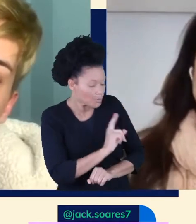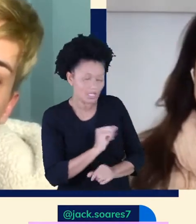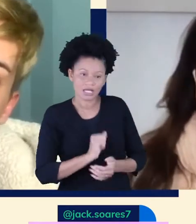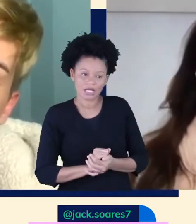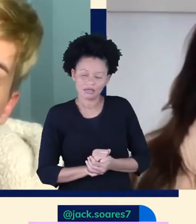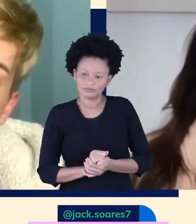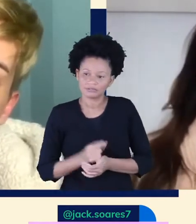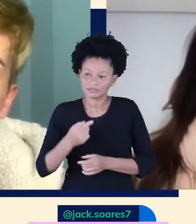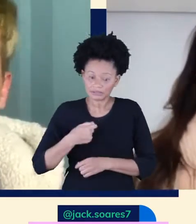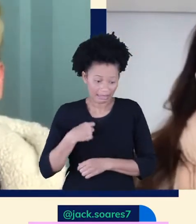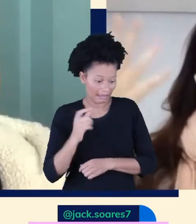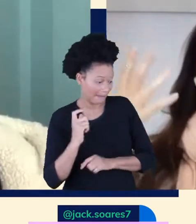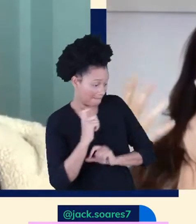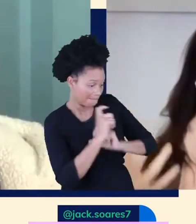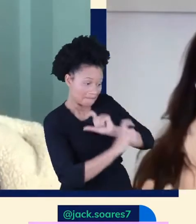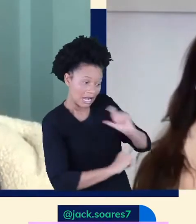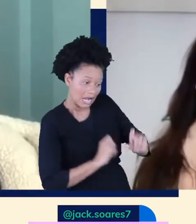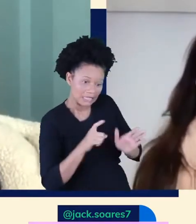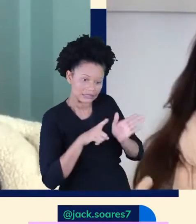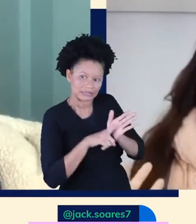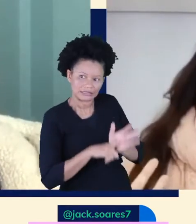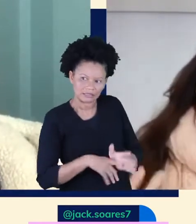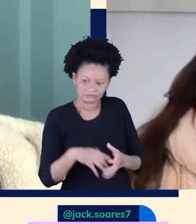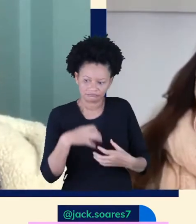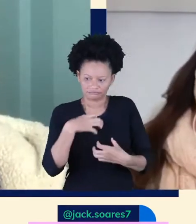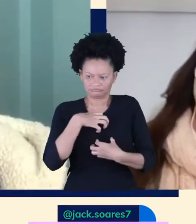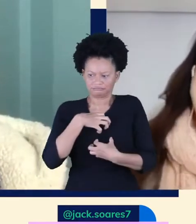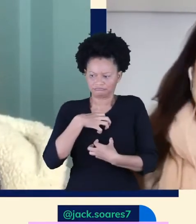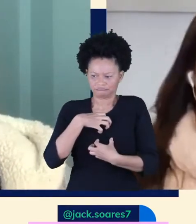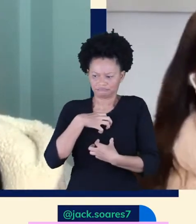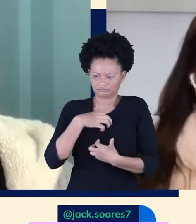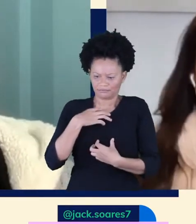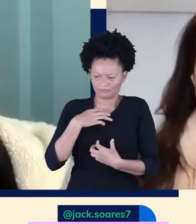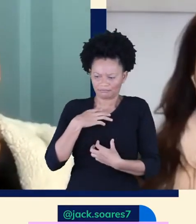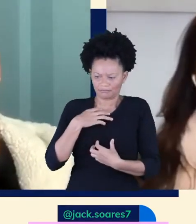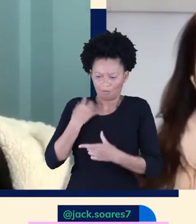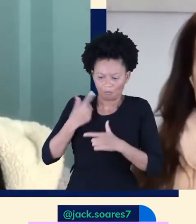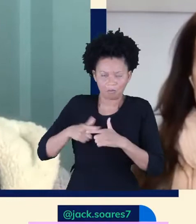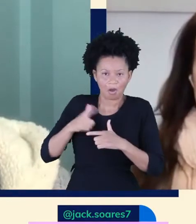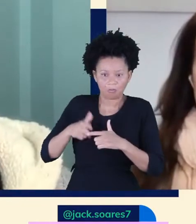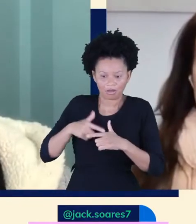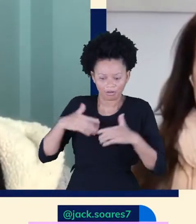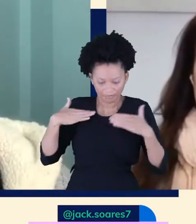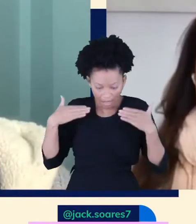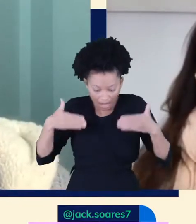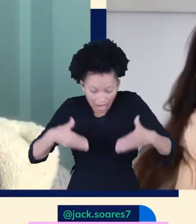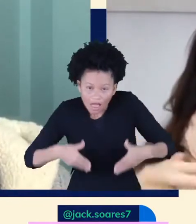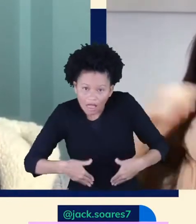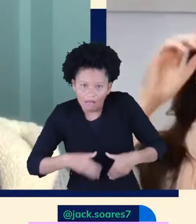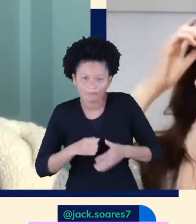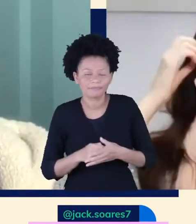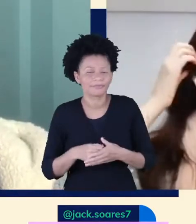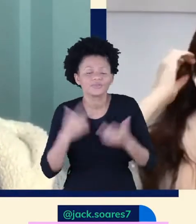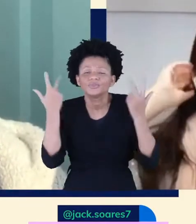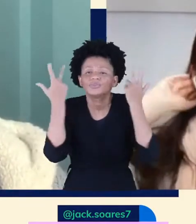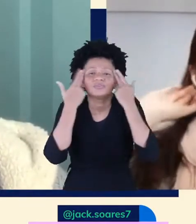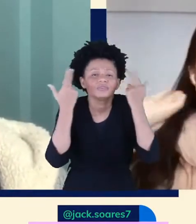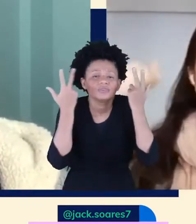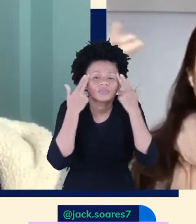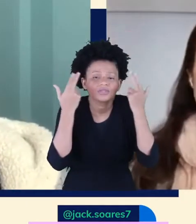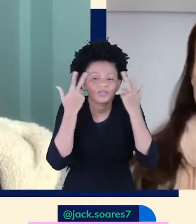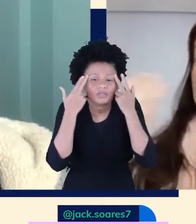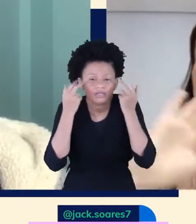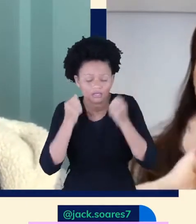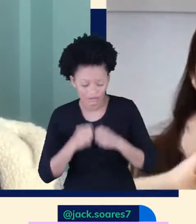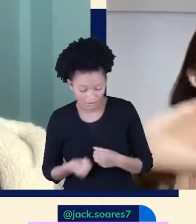mensagem negativa, a criança ela também vai se construir com algum problema naquela parte. Se a gente está de boa, dando